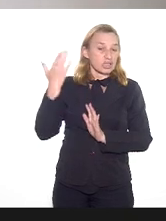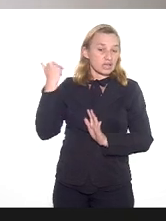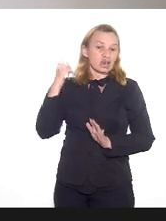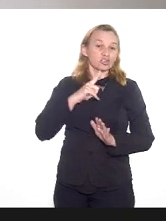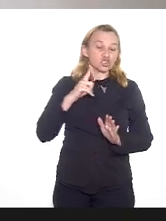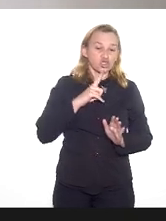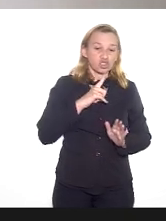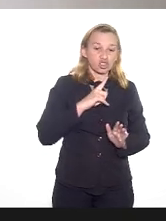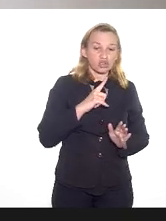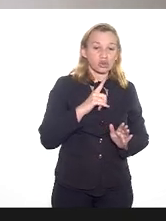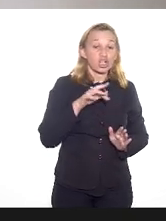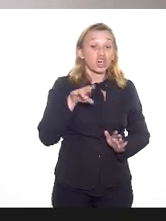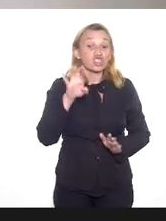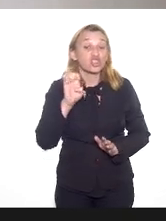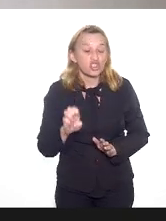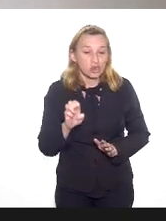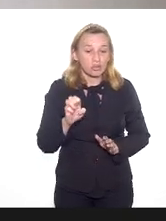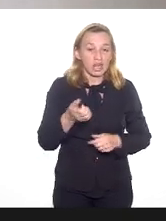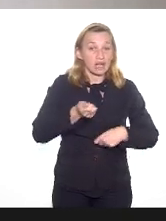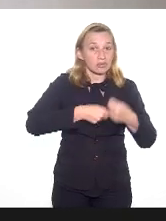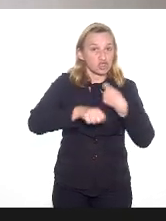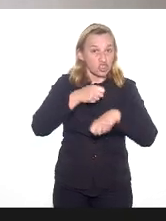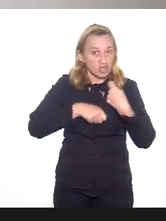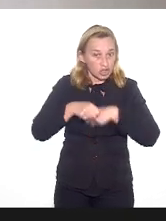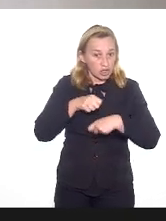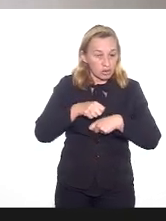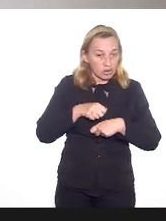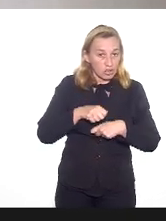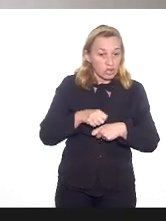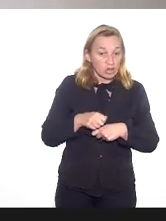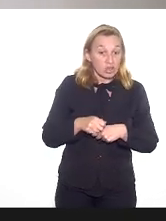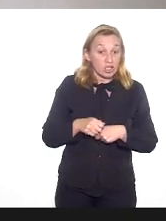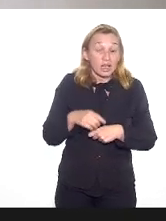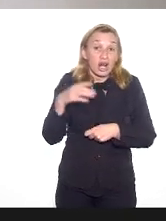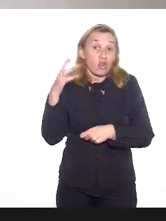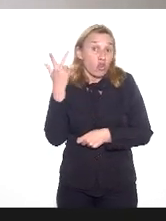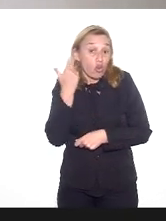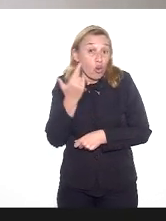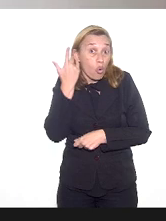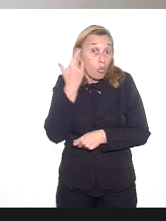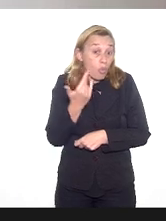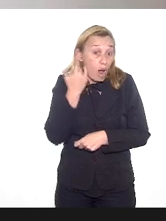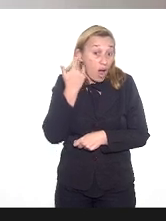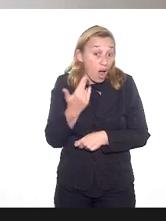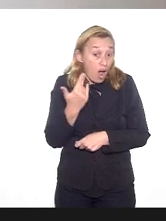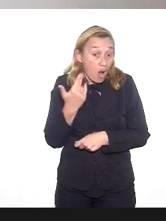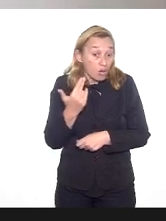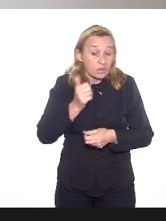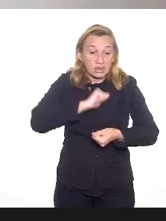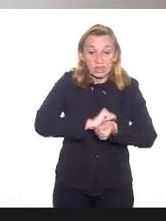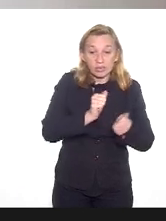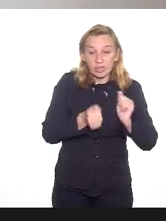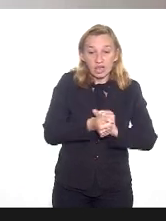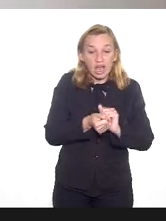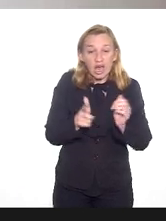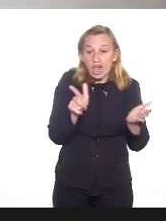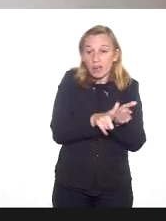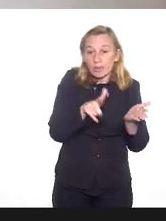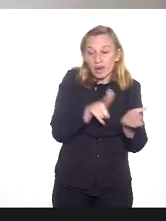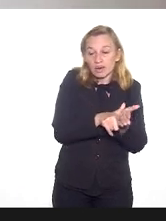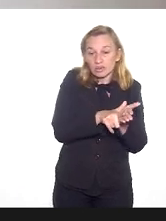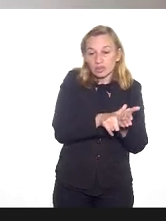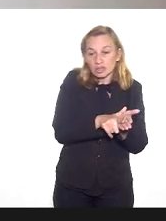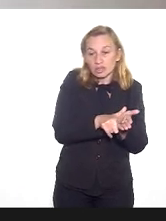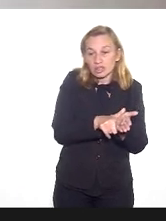regime que alguns autores chamam de regime administrativo, em que era muito comum sequer se segregar a folha de ativos